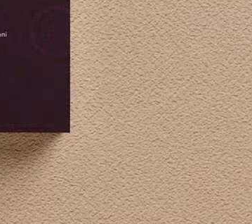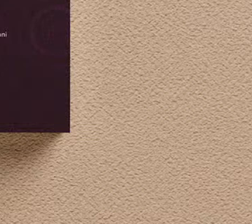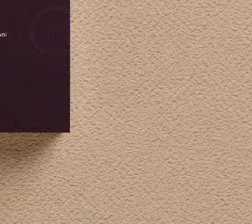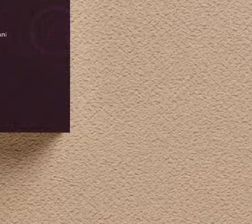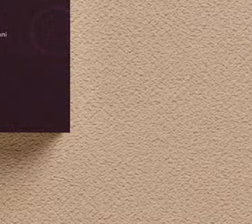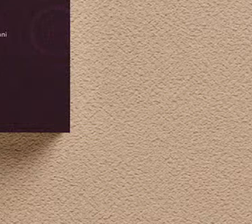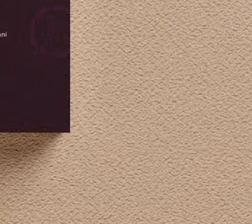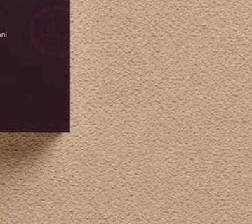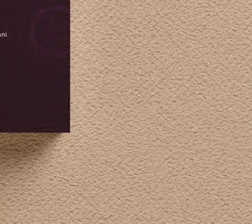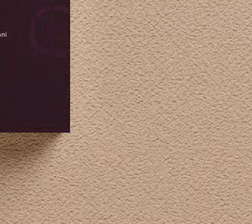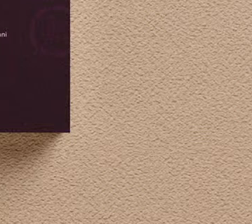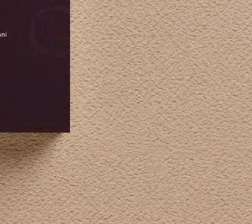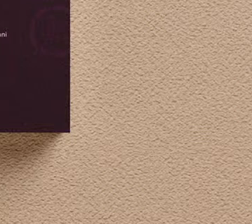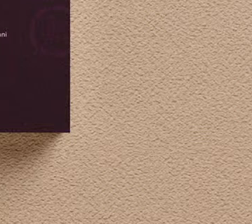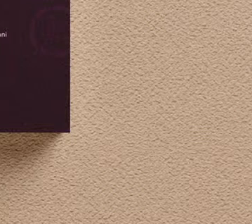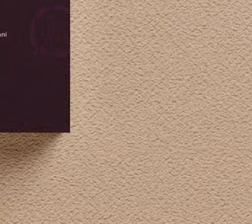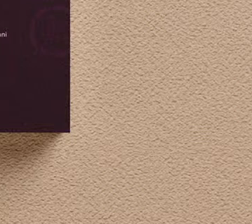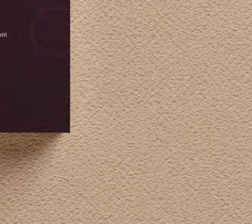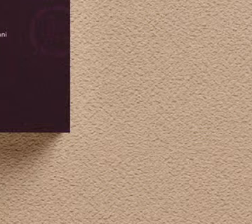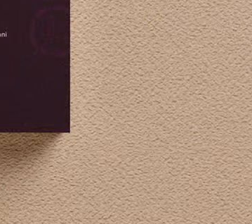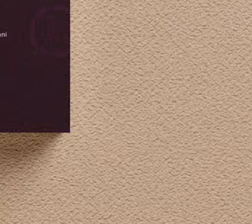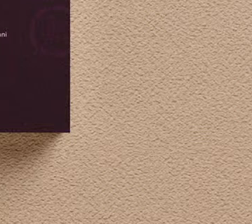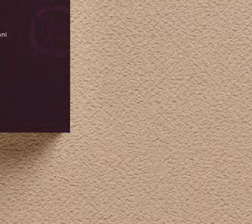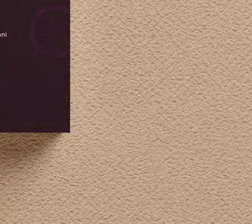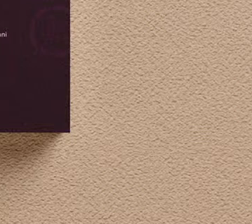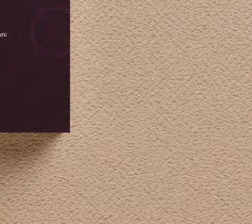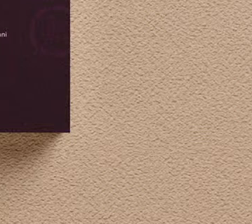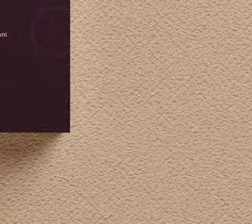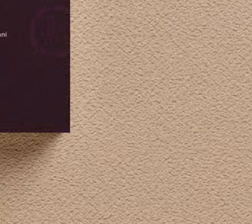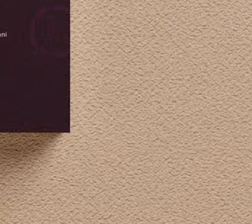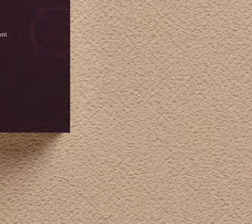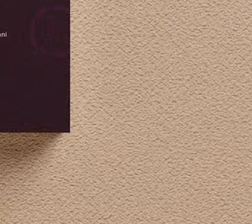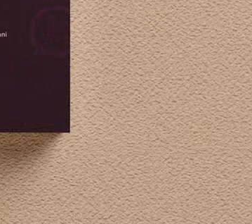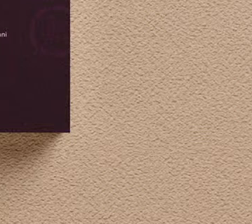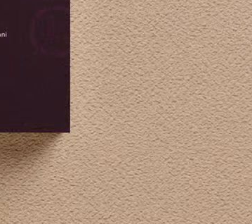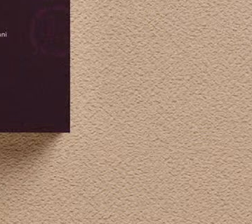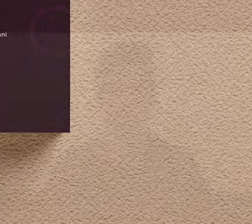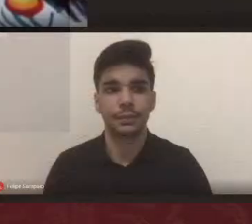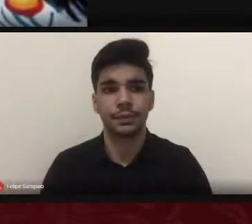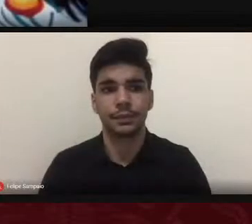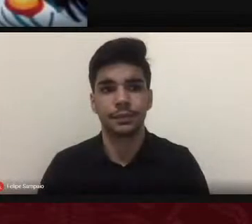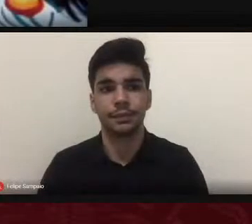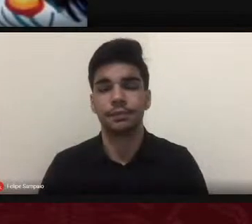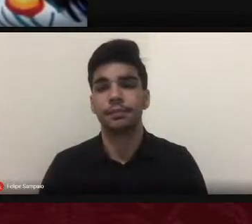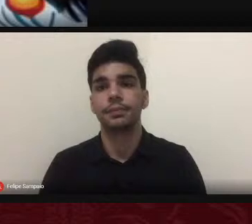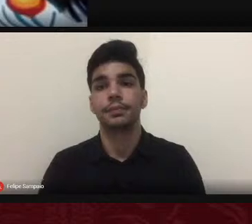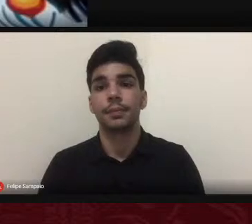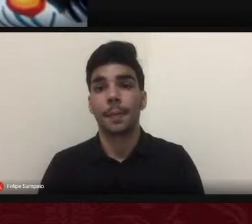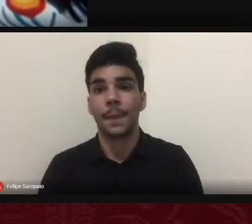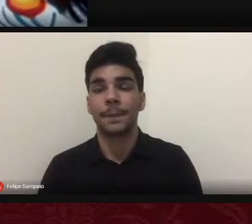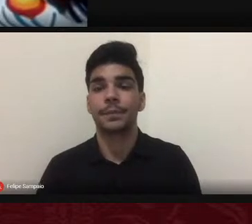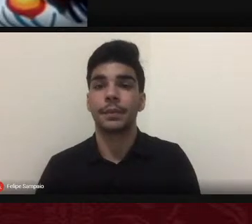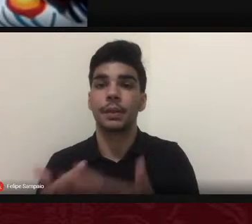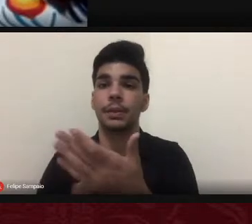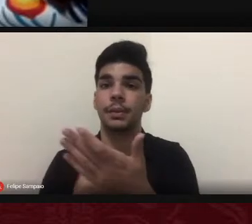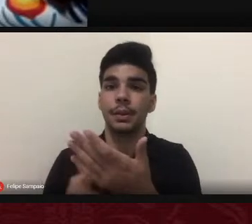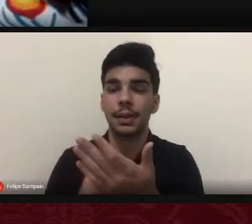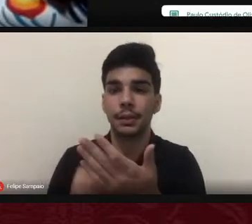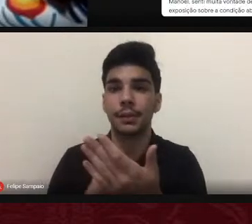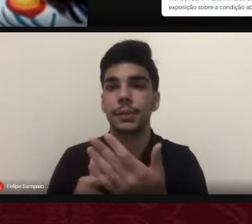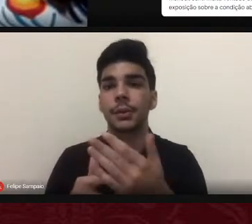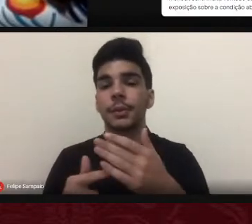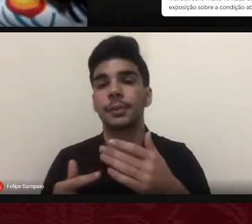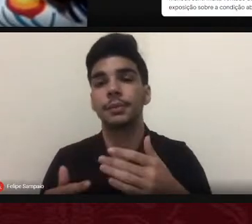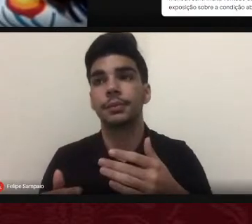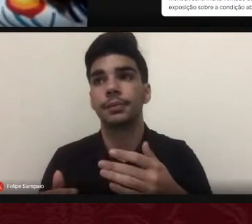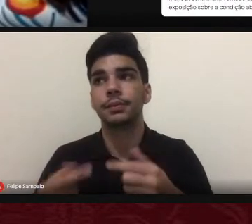discursos e instituições o livro discute o processo de constituição